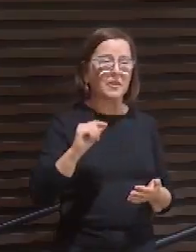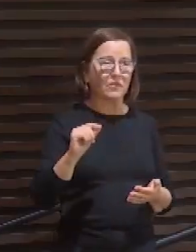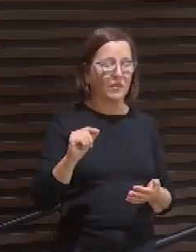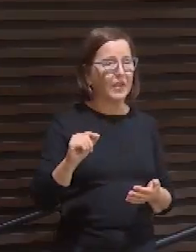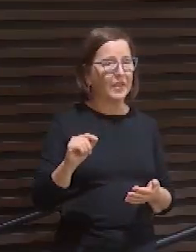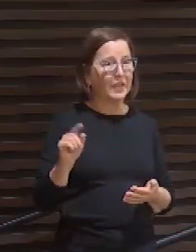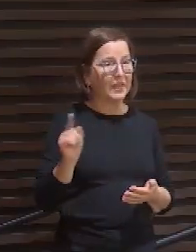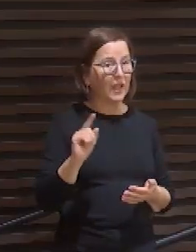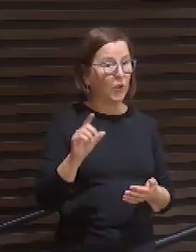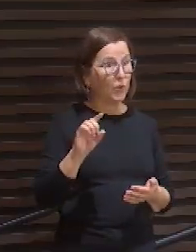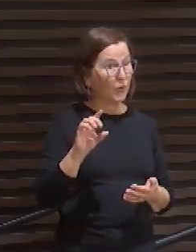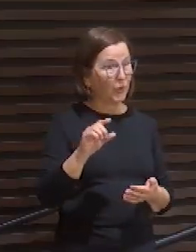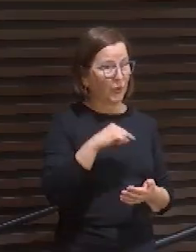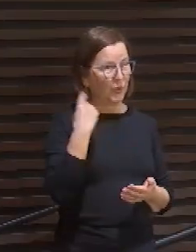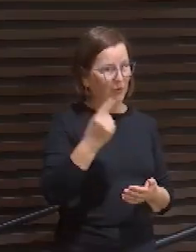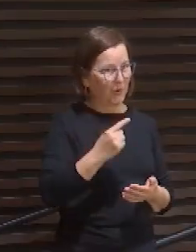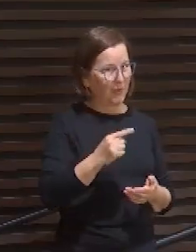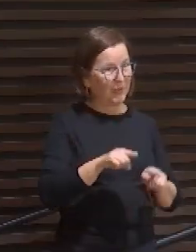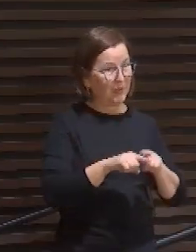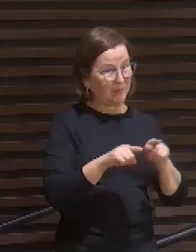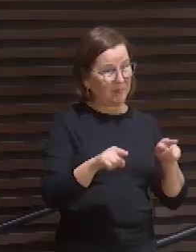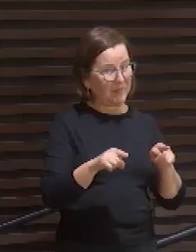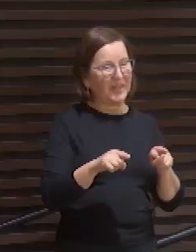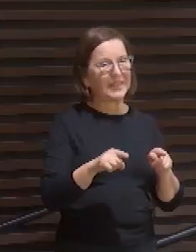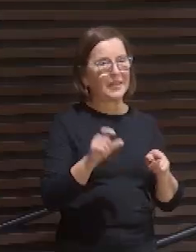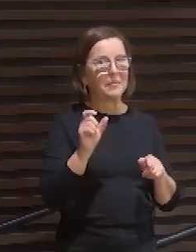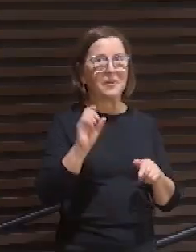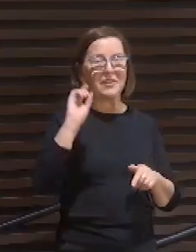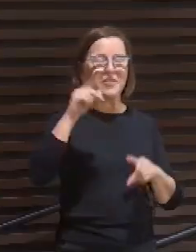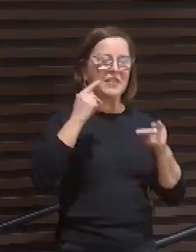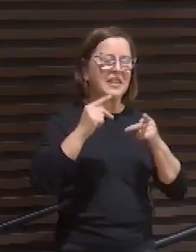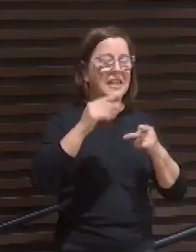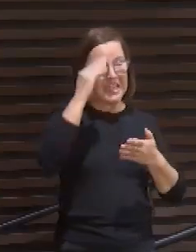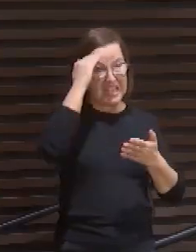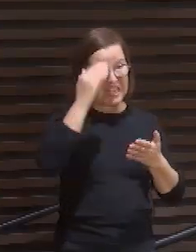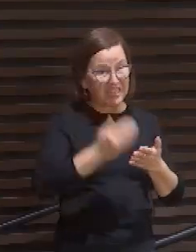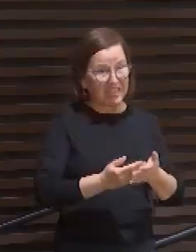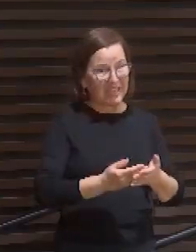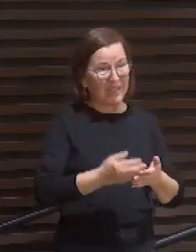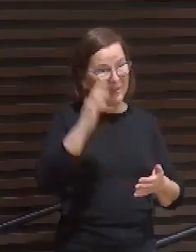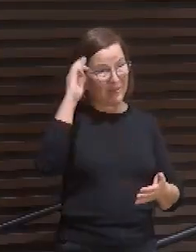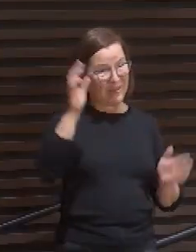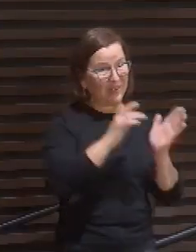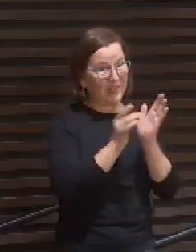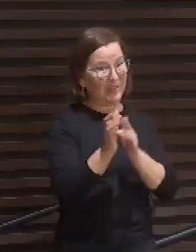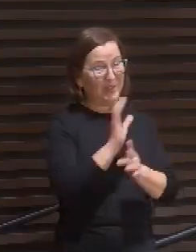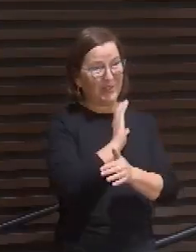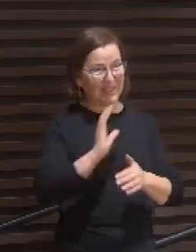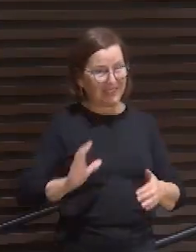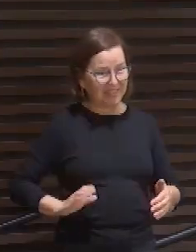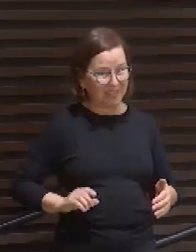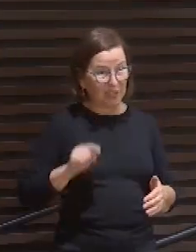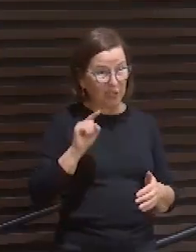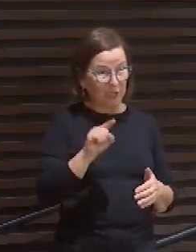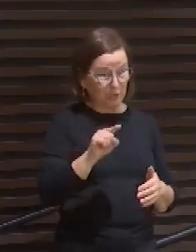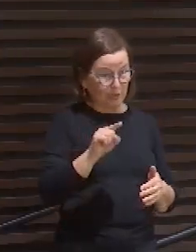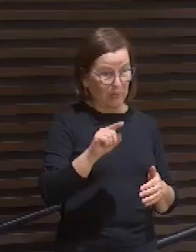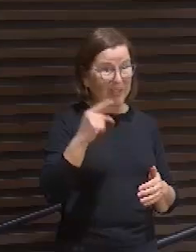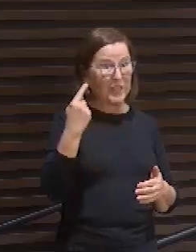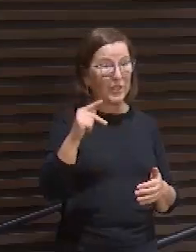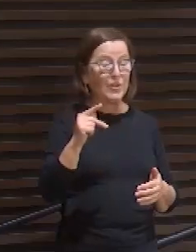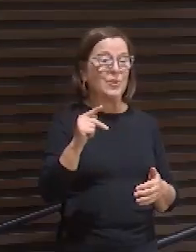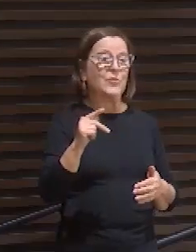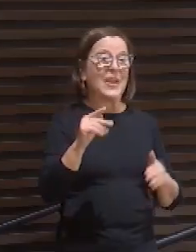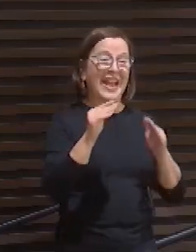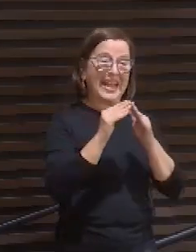nós, mas crê no Senhor Jesus Cristo e será salvo. E a tua casa vem de aí, porque nós cremos